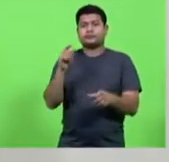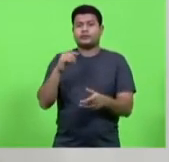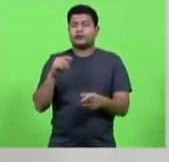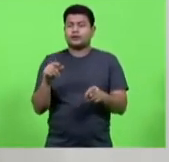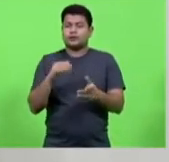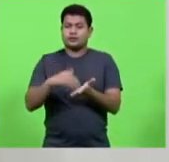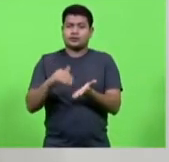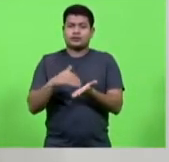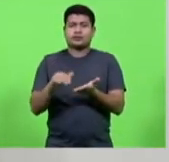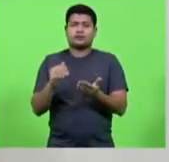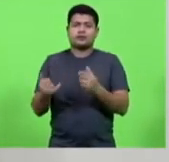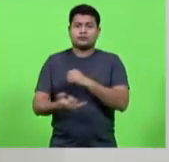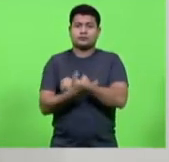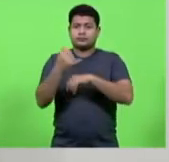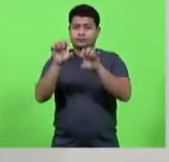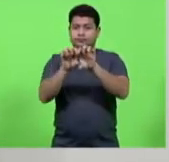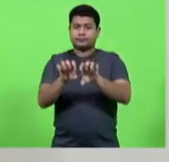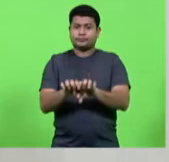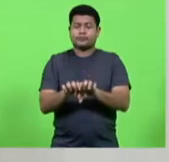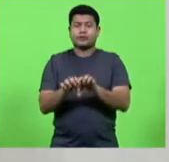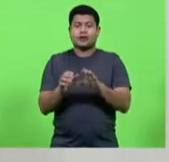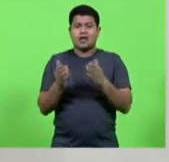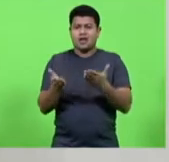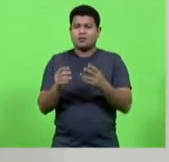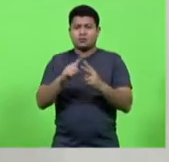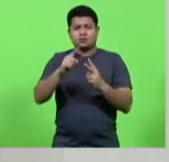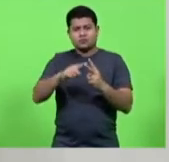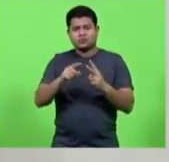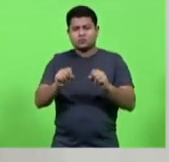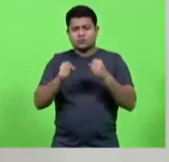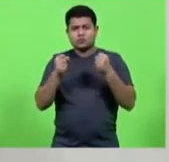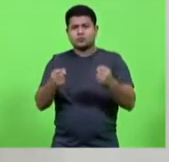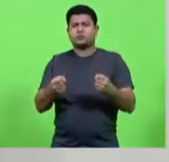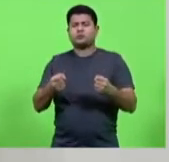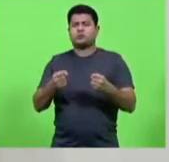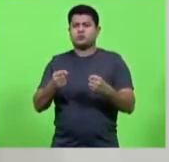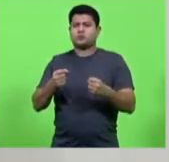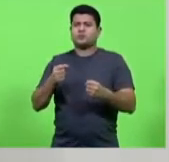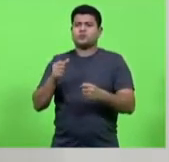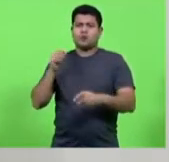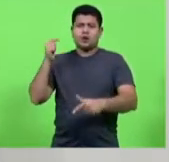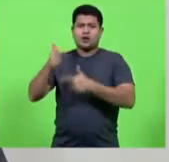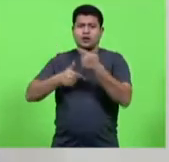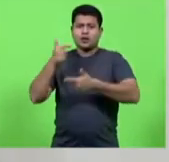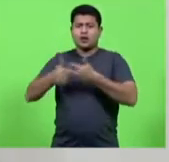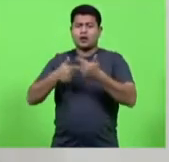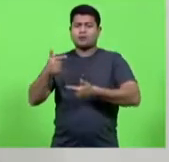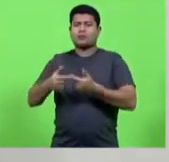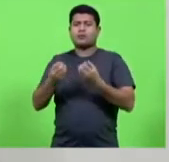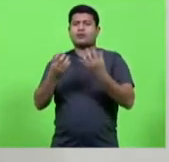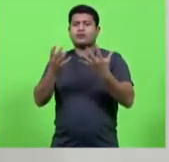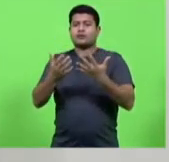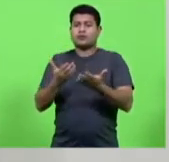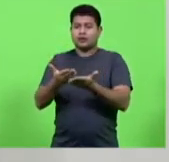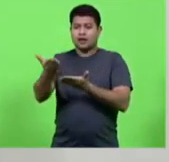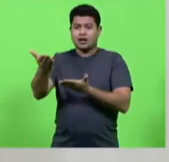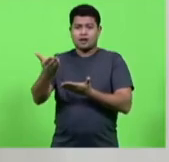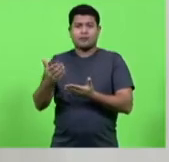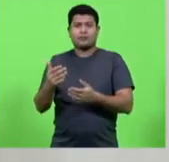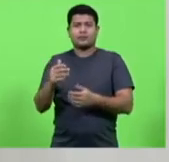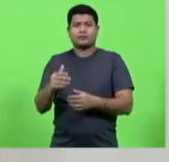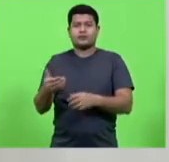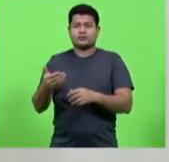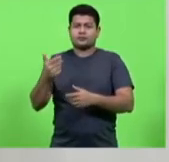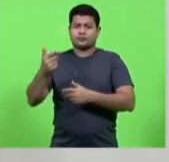Infraestrutura, que não mediram esforços para que a Serra do Corvo Branco ganhasse essa tão esperada